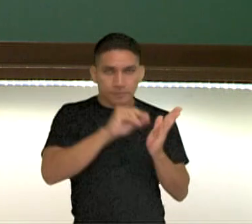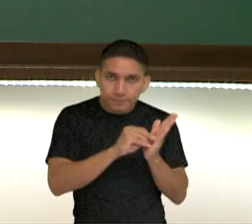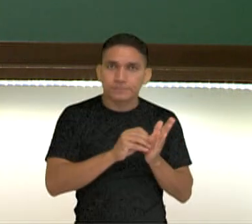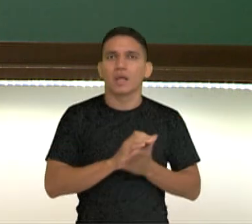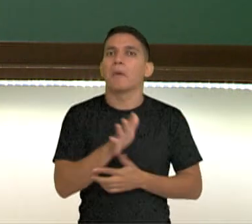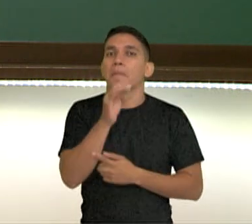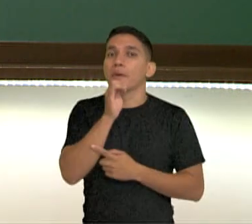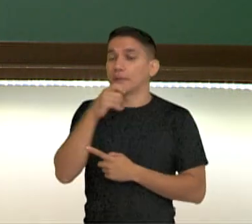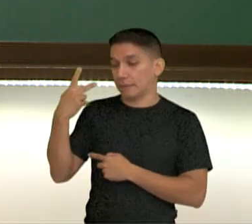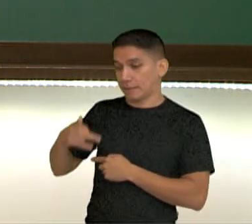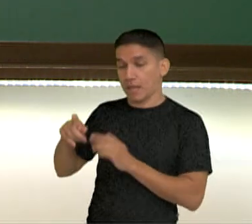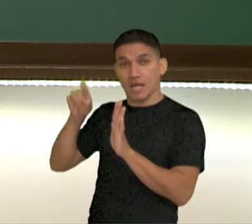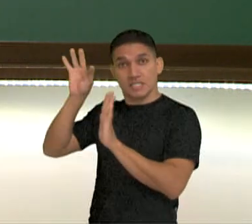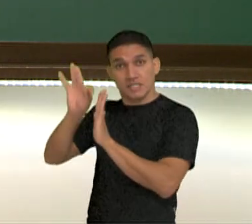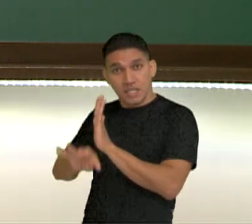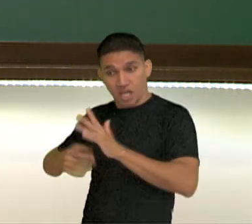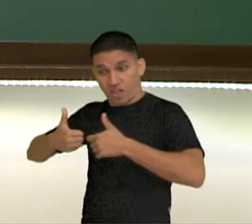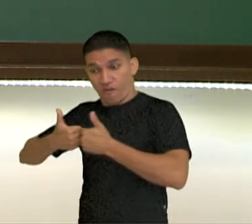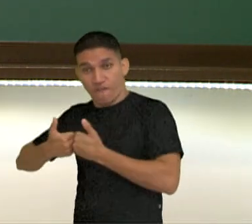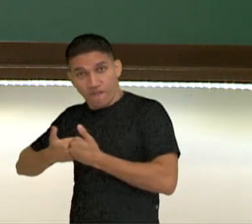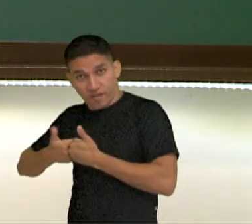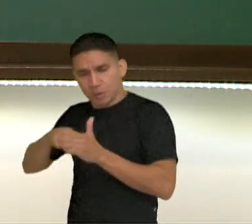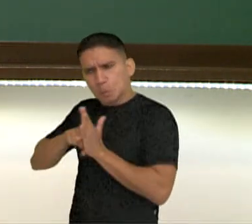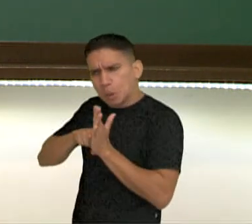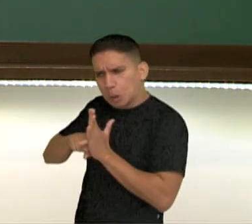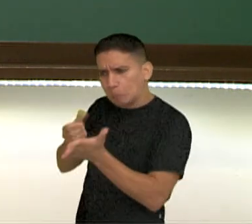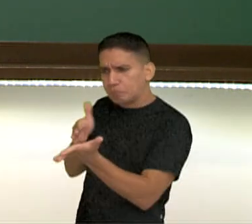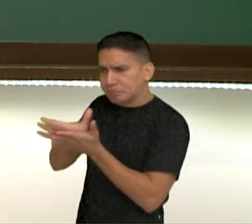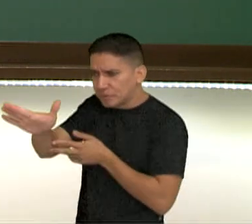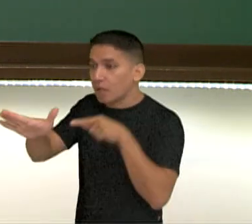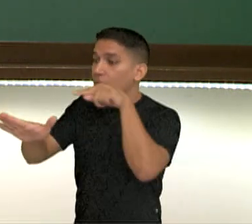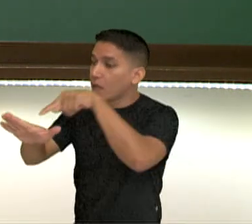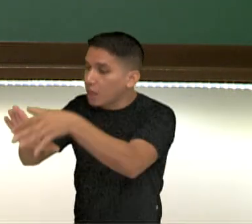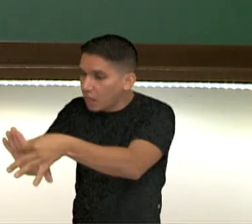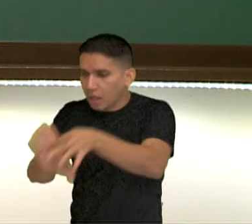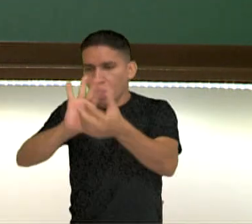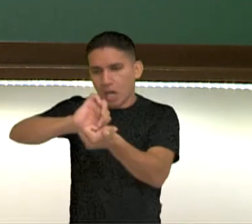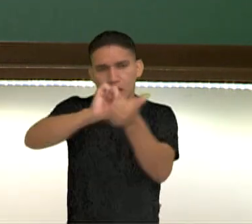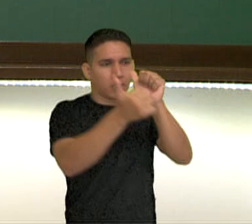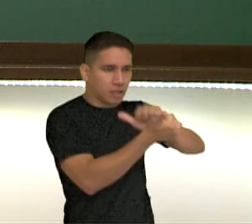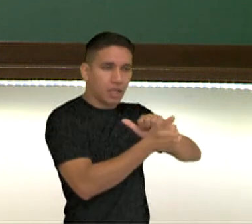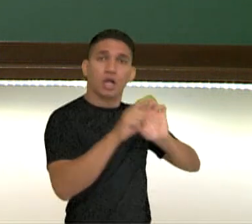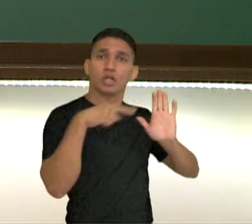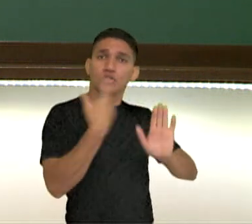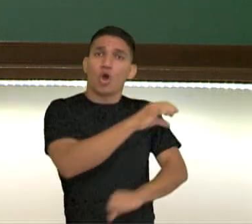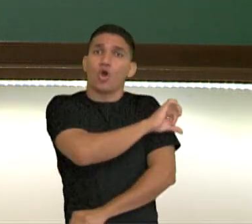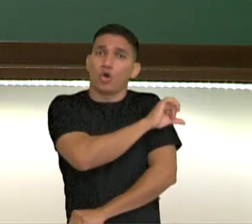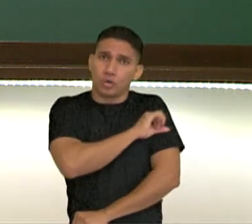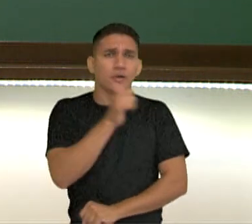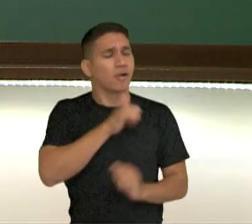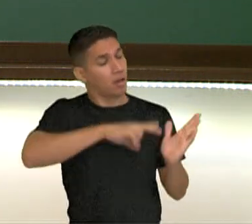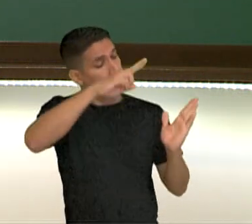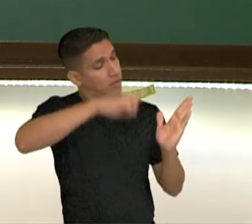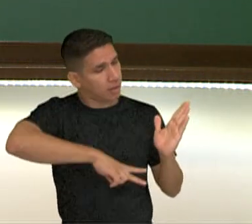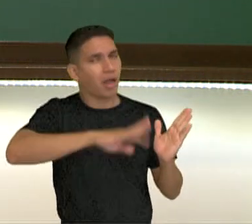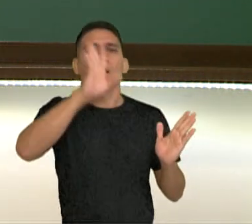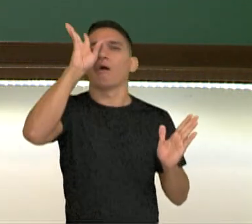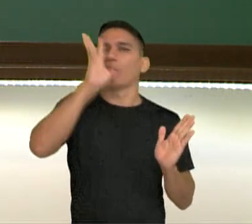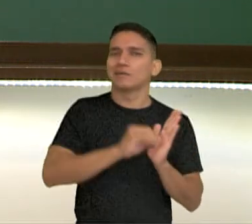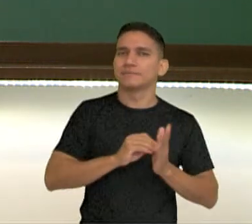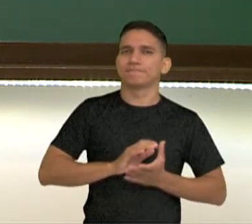um físico pode ser lido por nós que somos estudantes aqui do nono ano. Esses textos são produzidos